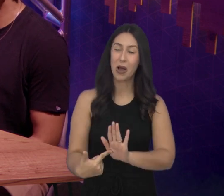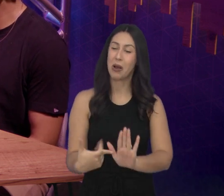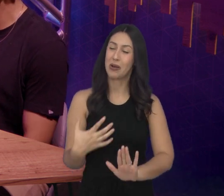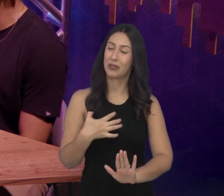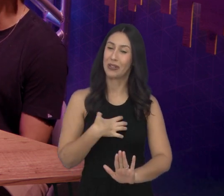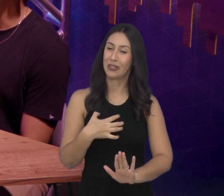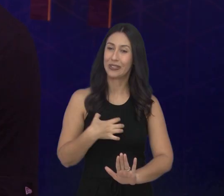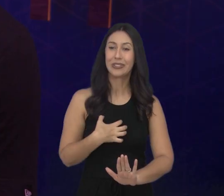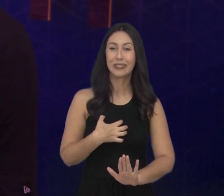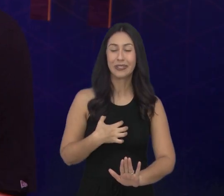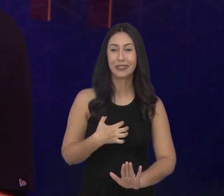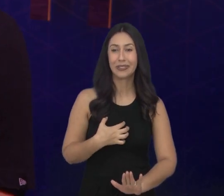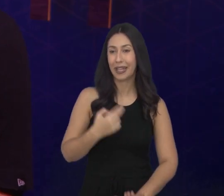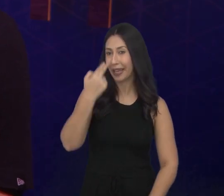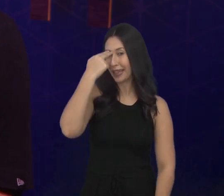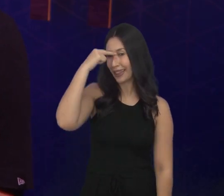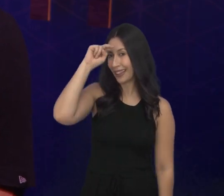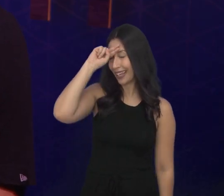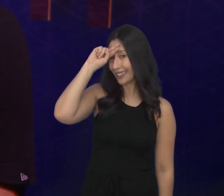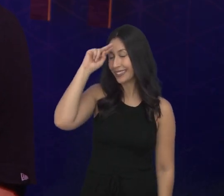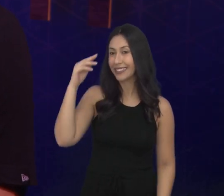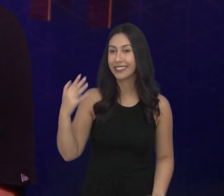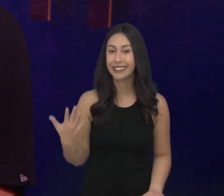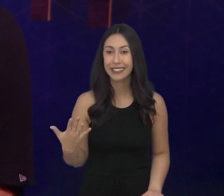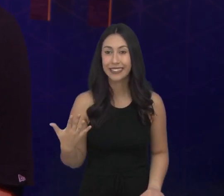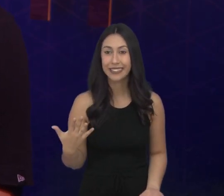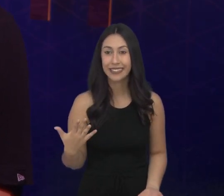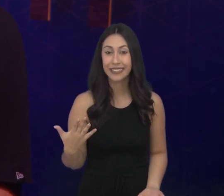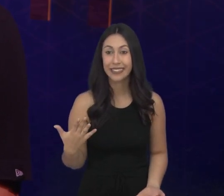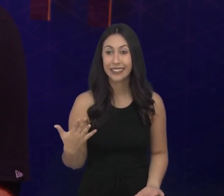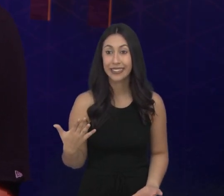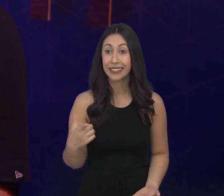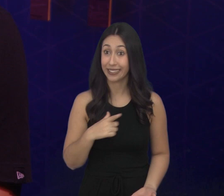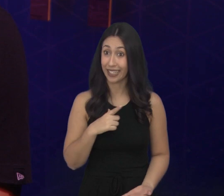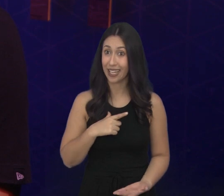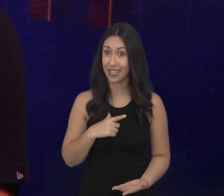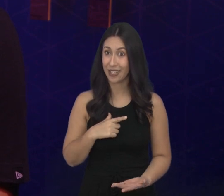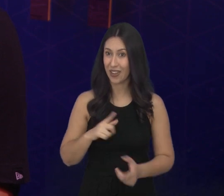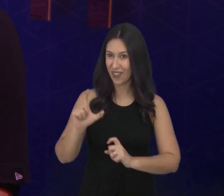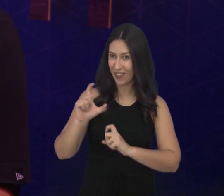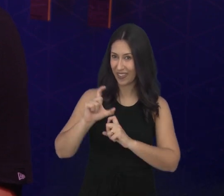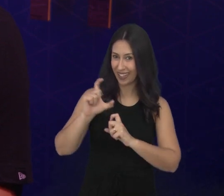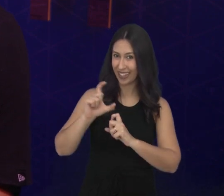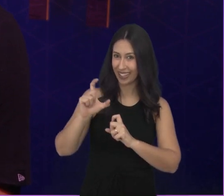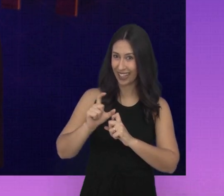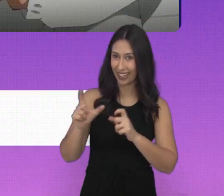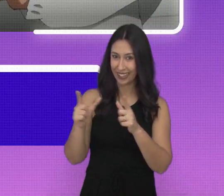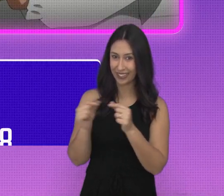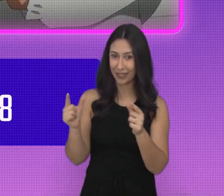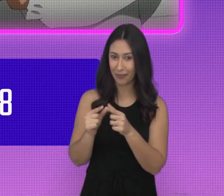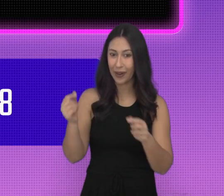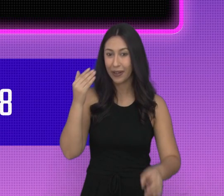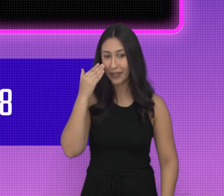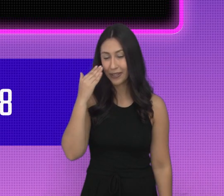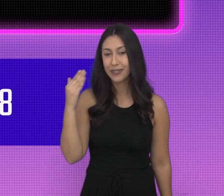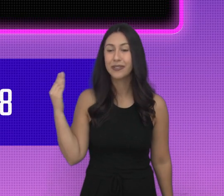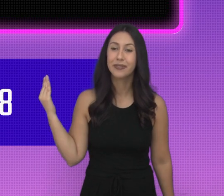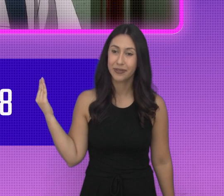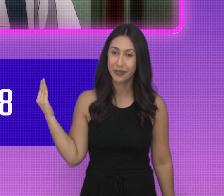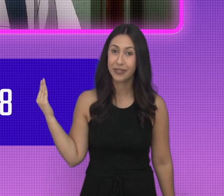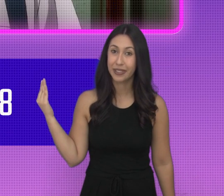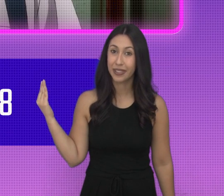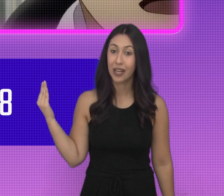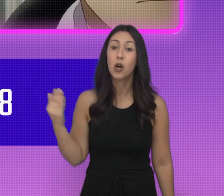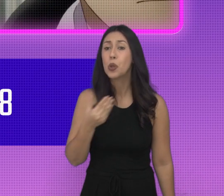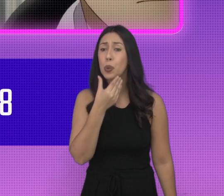de nerd, que é um mangá que vai lançar anime, que é o Kaiju número 8. O